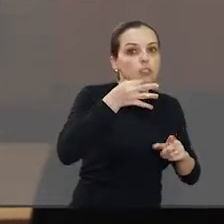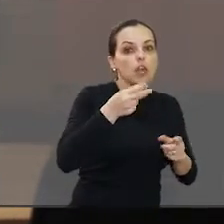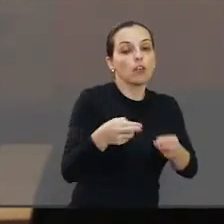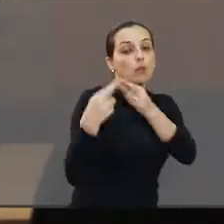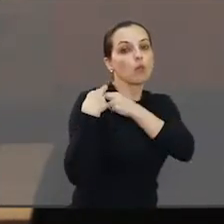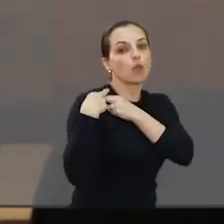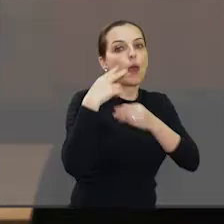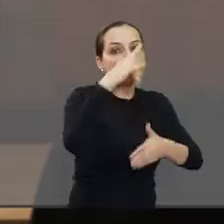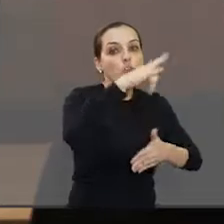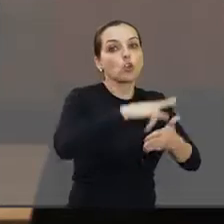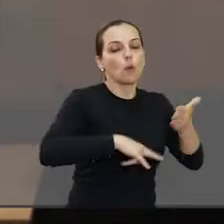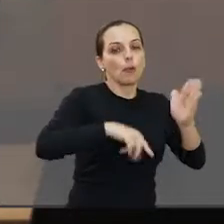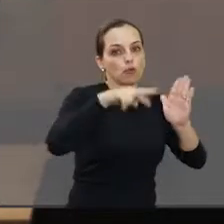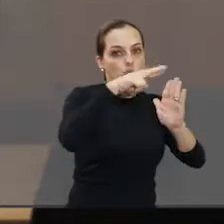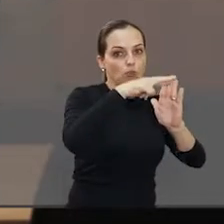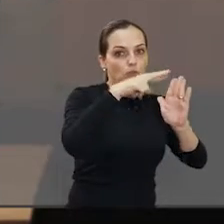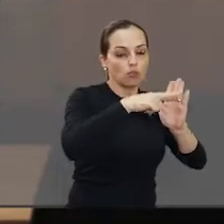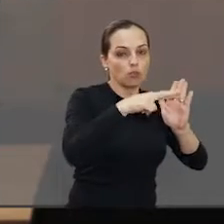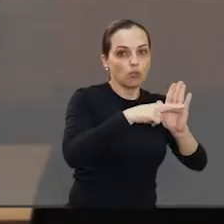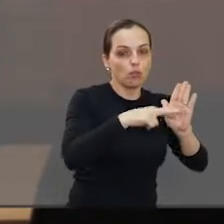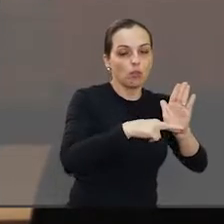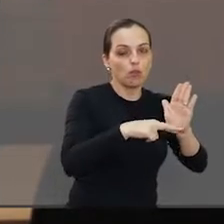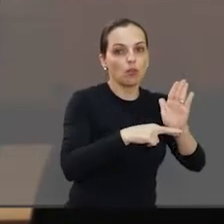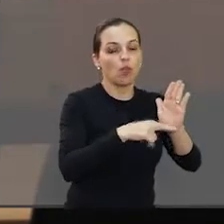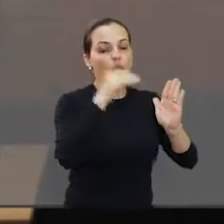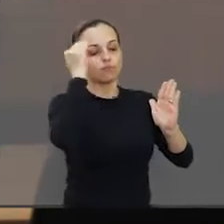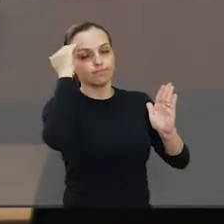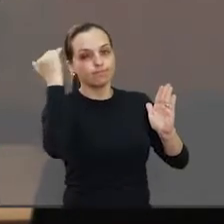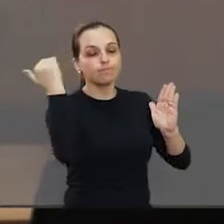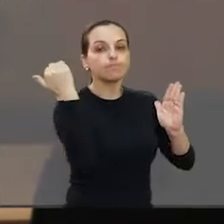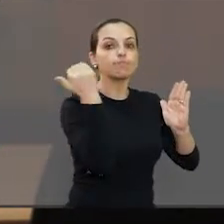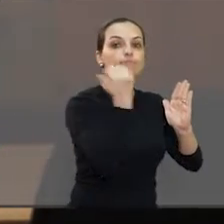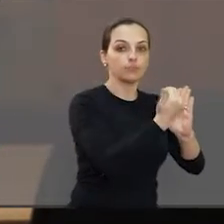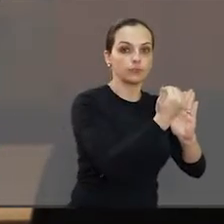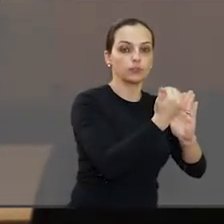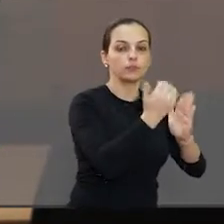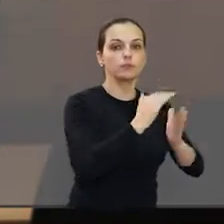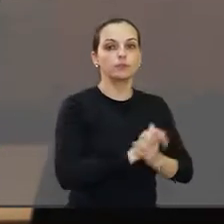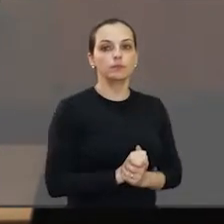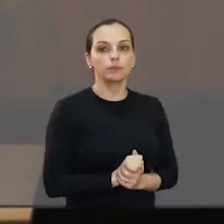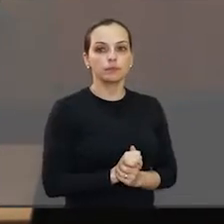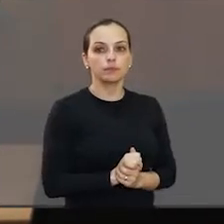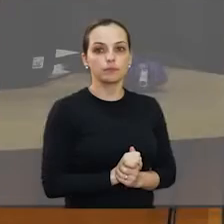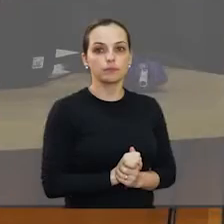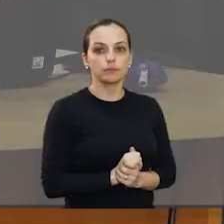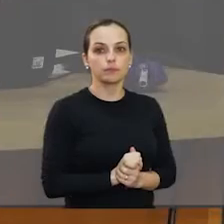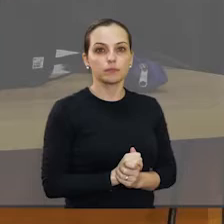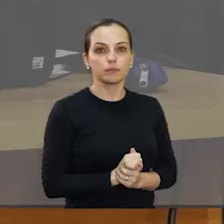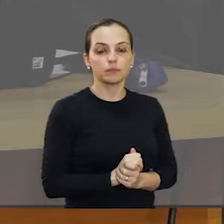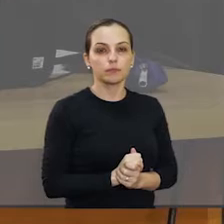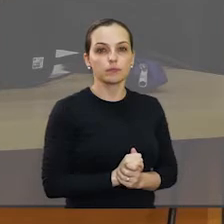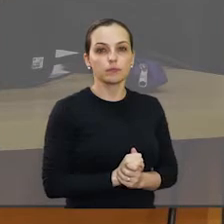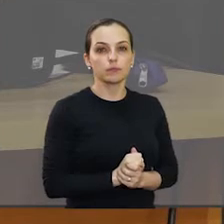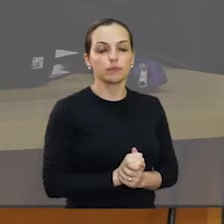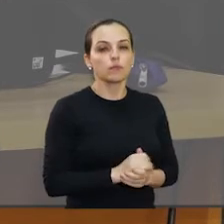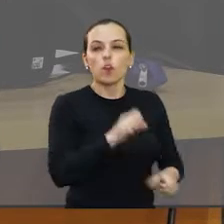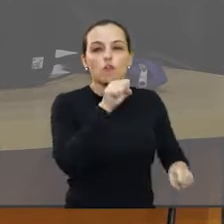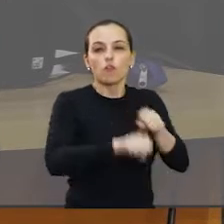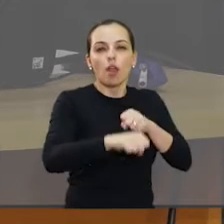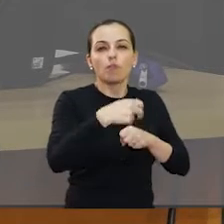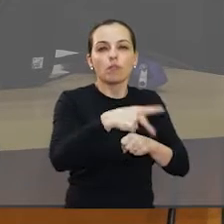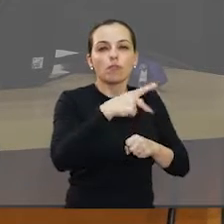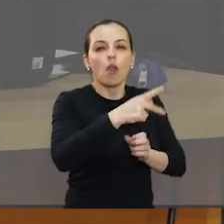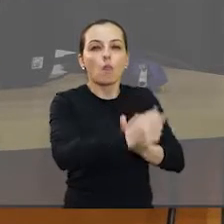para mulheres e para crianças. Então, dentro do fluxo de atendimento, esse é o papel da GOTA dentro desse protocolo. Quando a gente vê